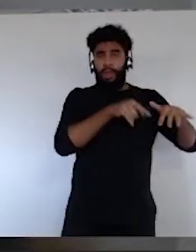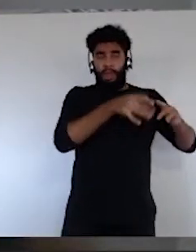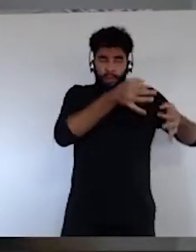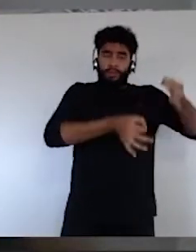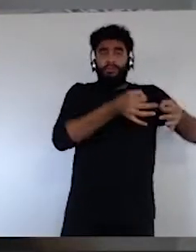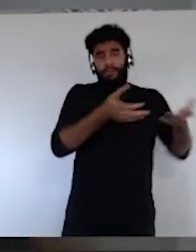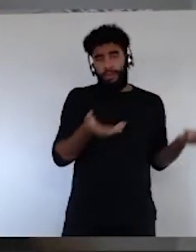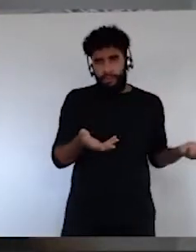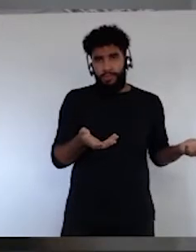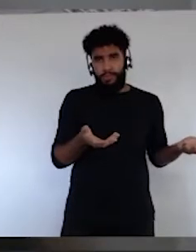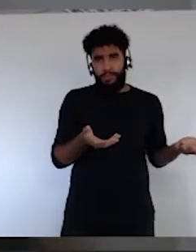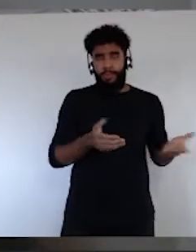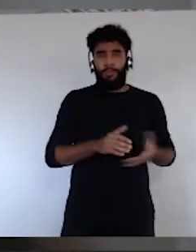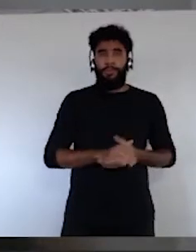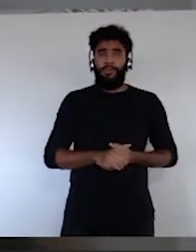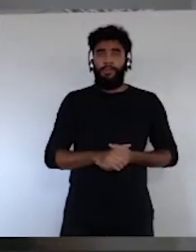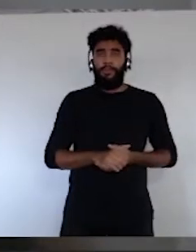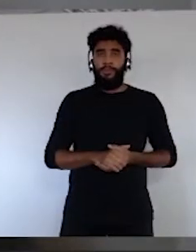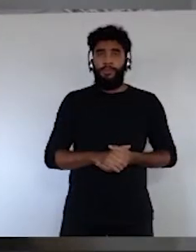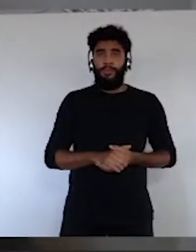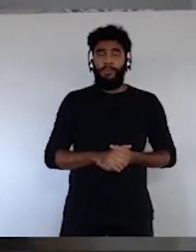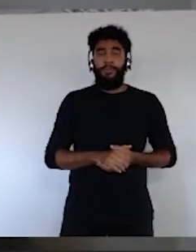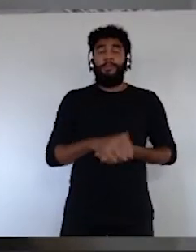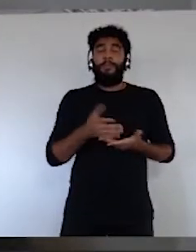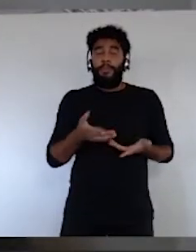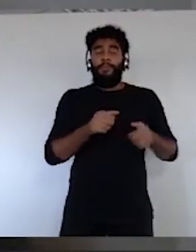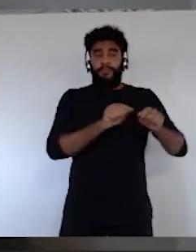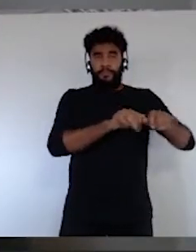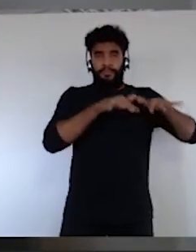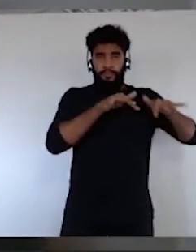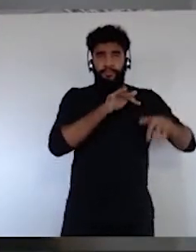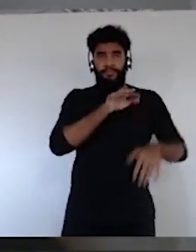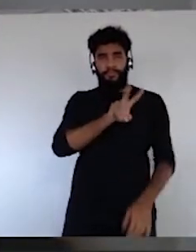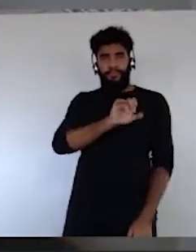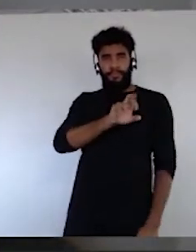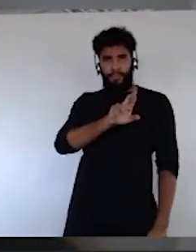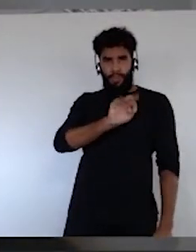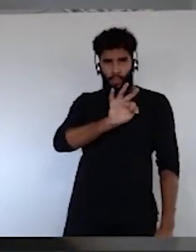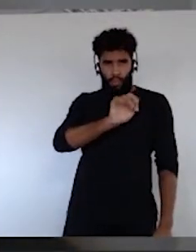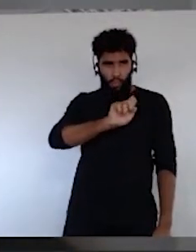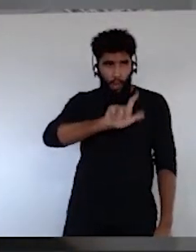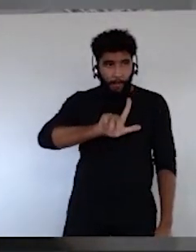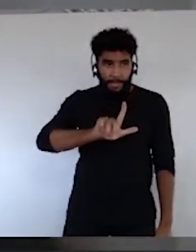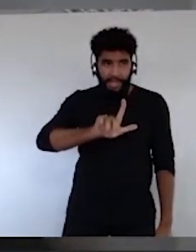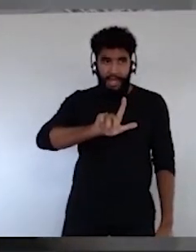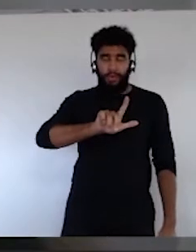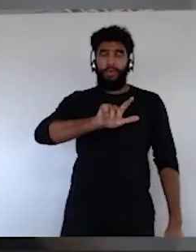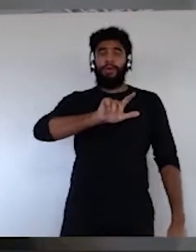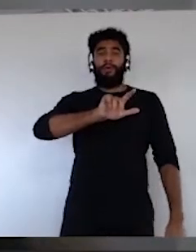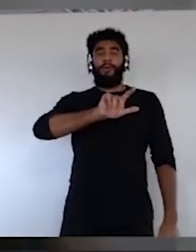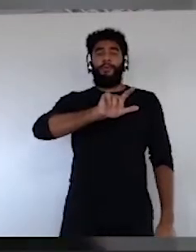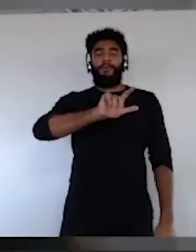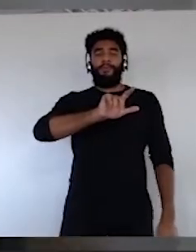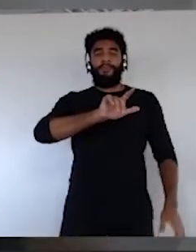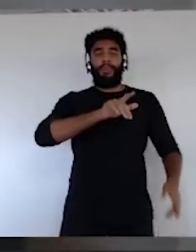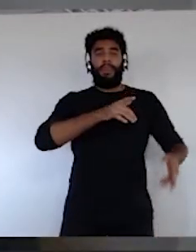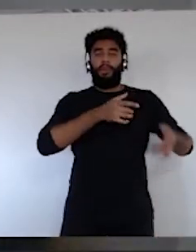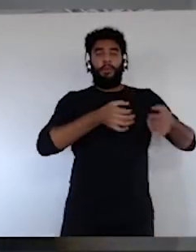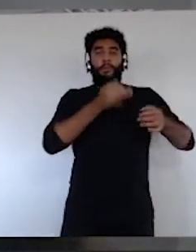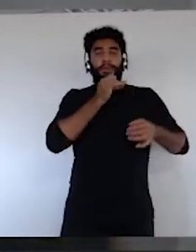julgamento virtual, como, por exemplo, a disponibilização de votos, que no início não era possível, e